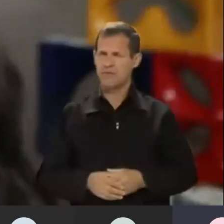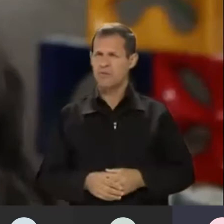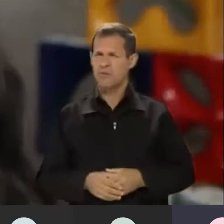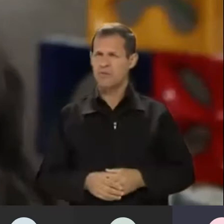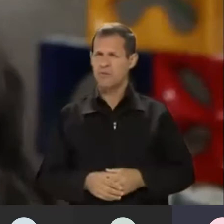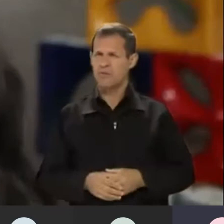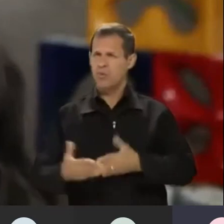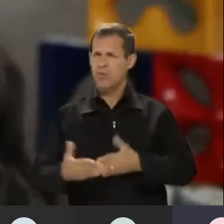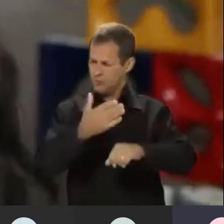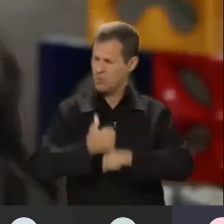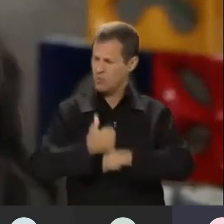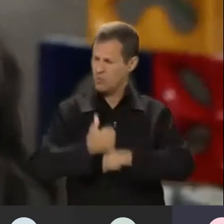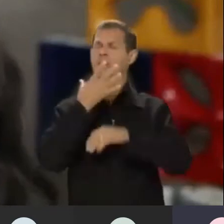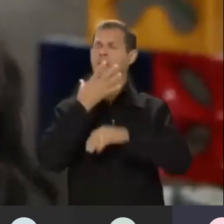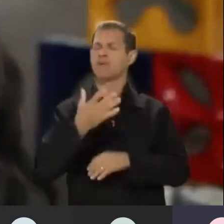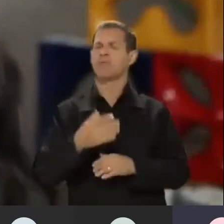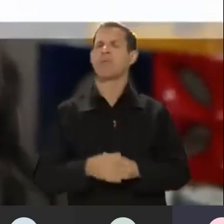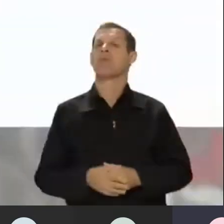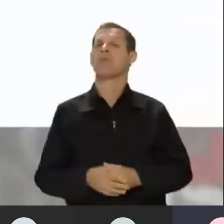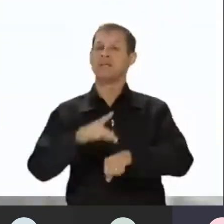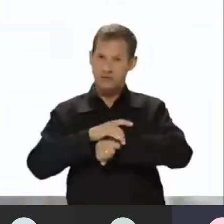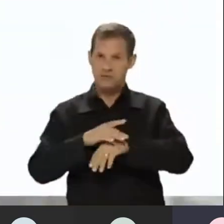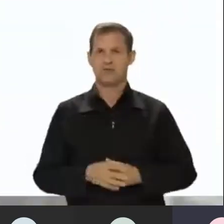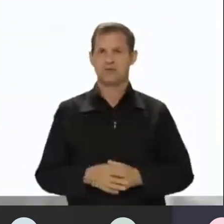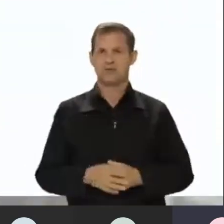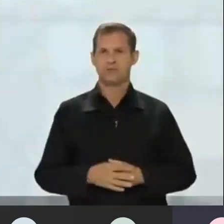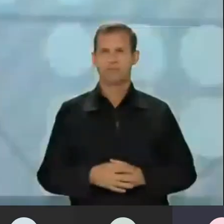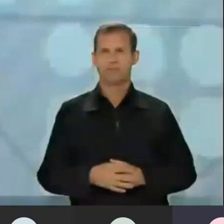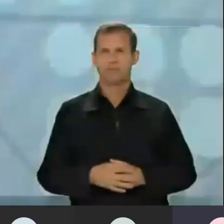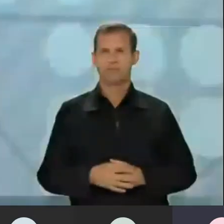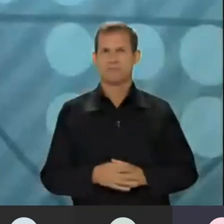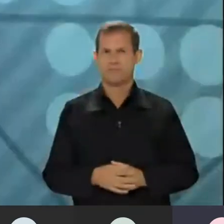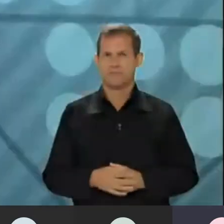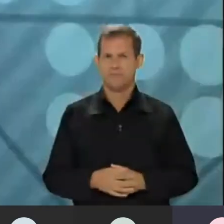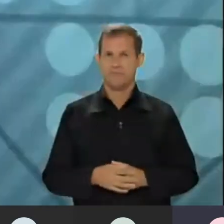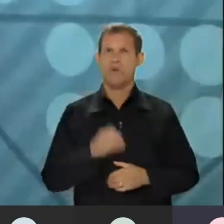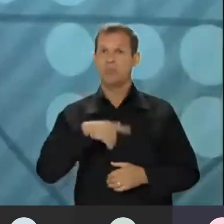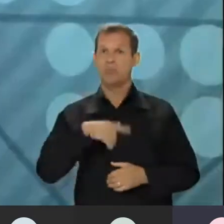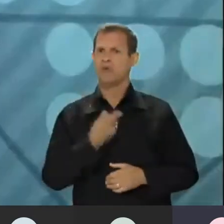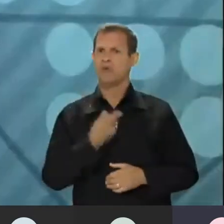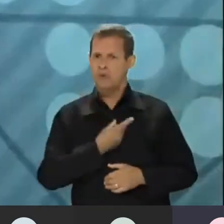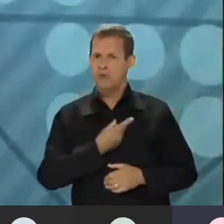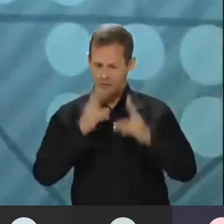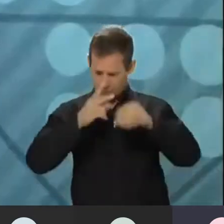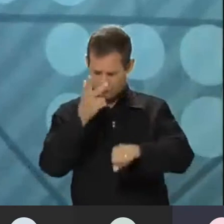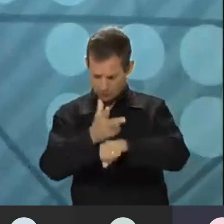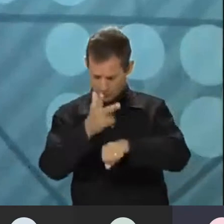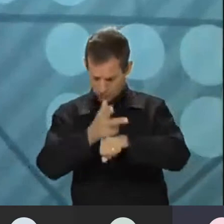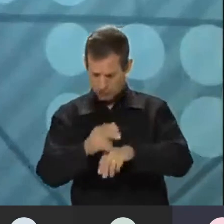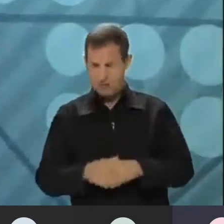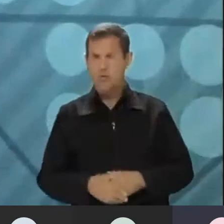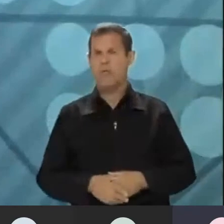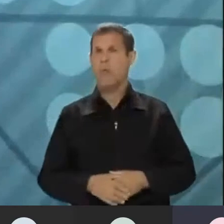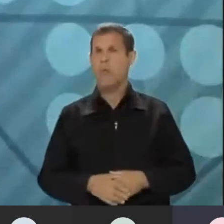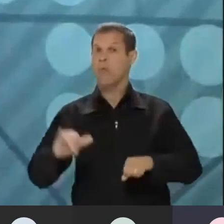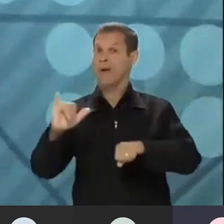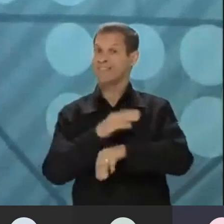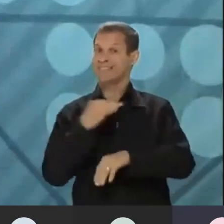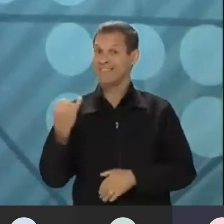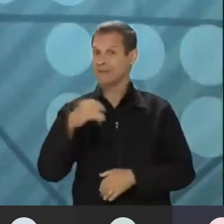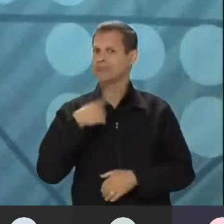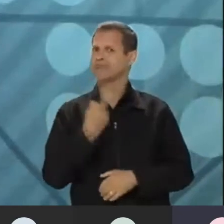dar um serviço bom e com garantia. Bom, então a gente acabou de ver, né, realmente uma solução,